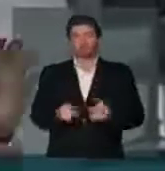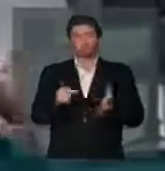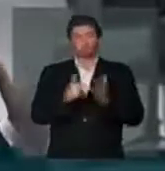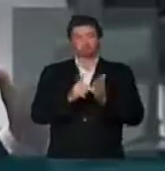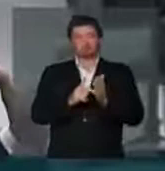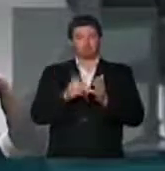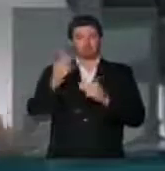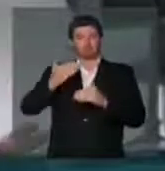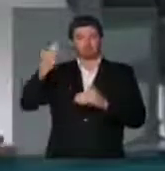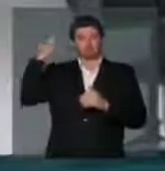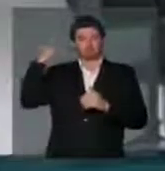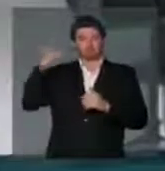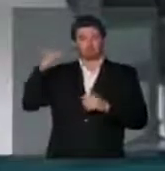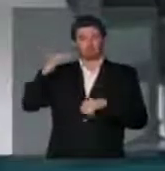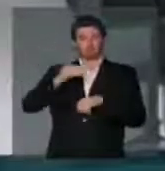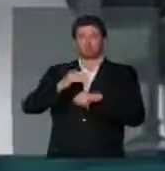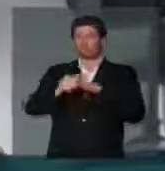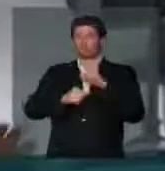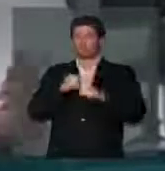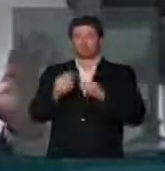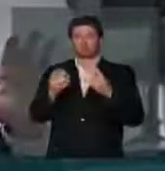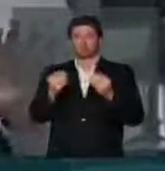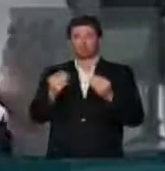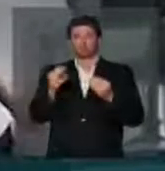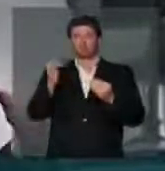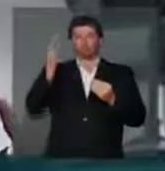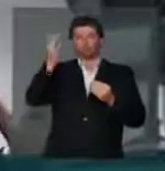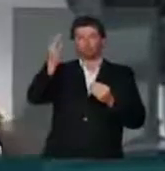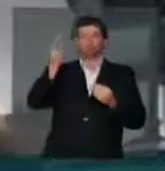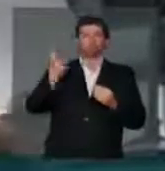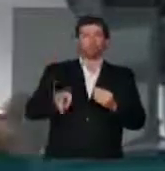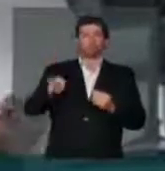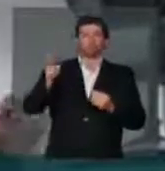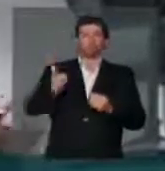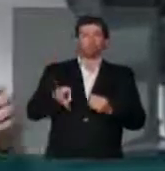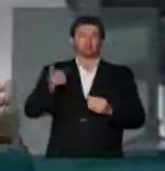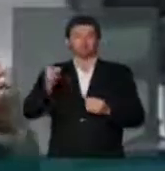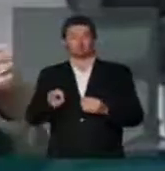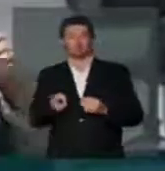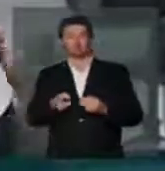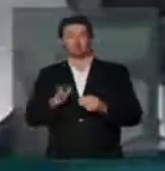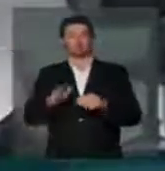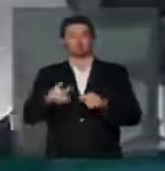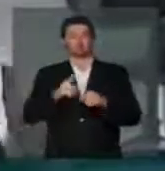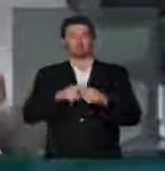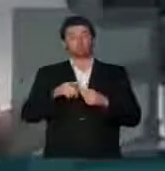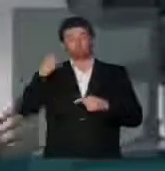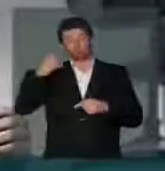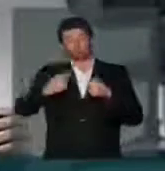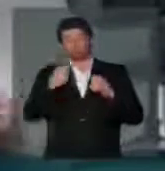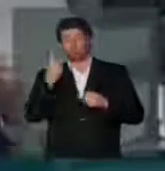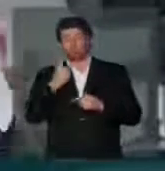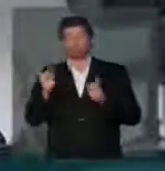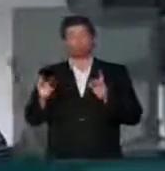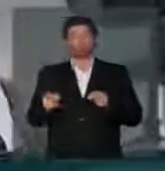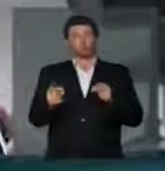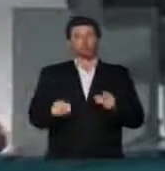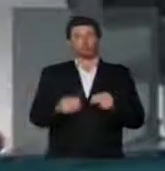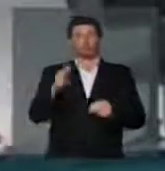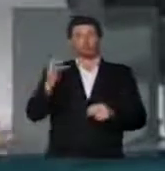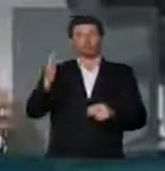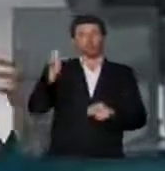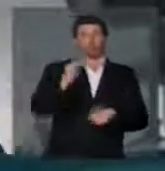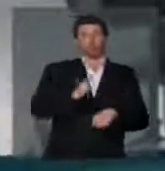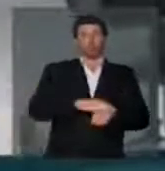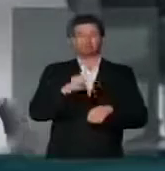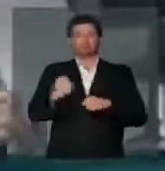realmente o passado é o que mais muda, o futuro é sempre o mesmo. No discurso dos políticos, o futuro sempre será